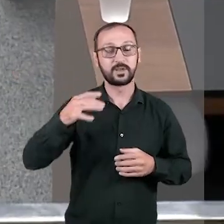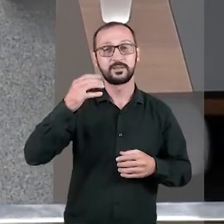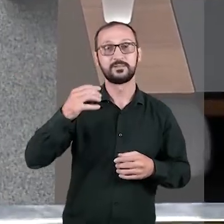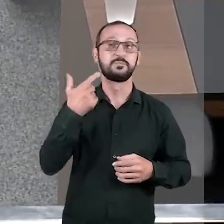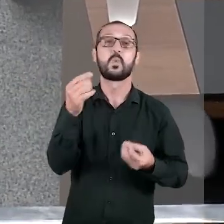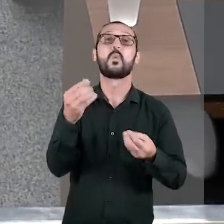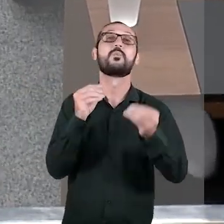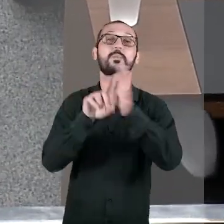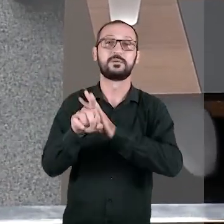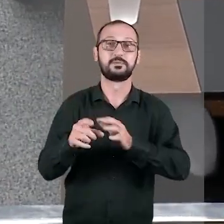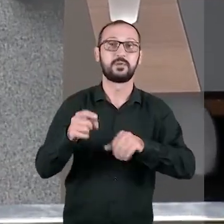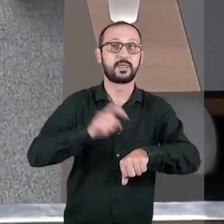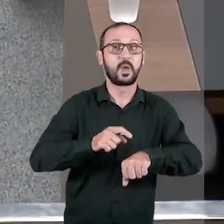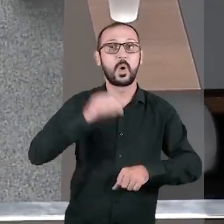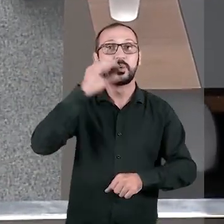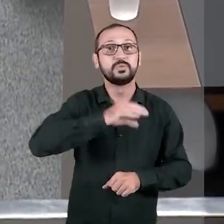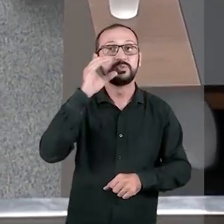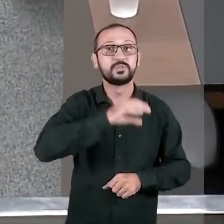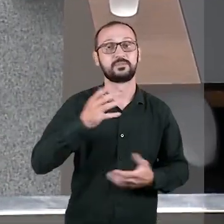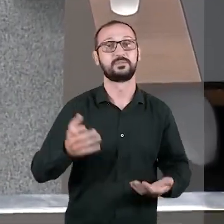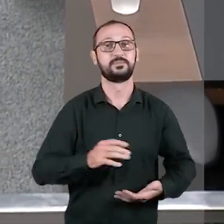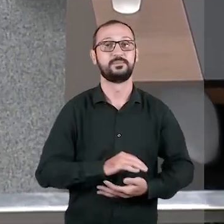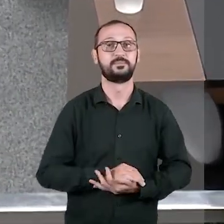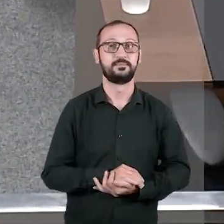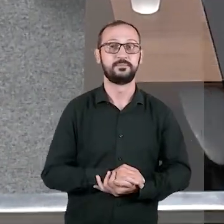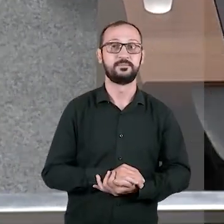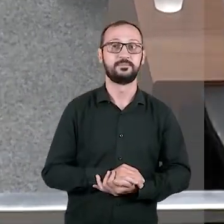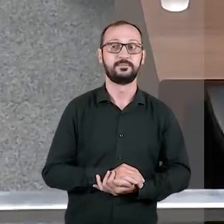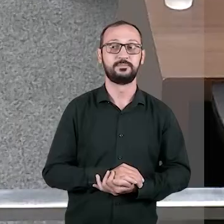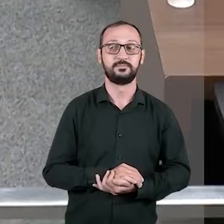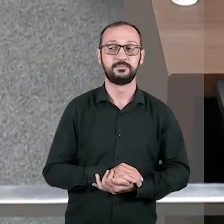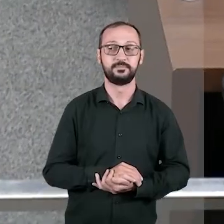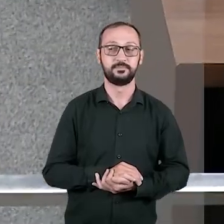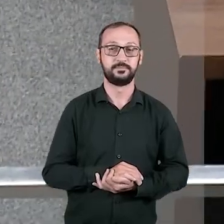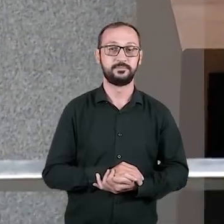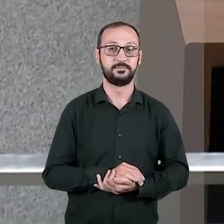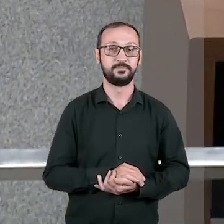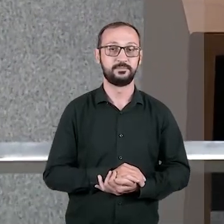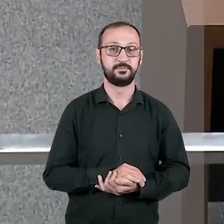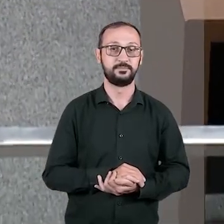que ser agora. Né? É tudo muito urgente, é tudo muito urgente. Oi. Bom